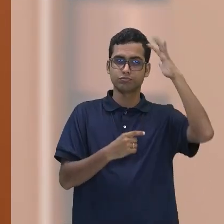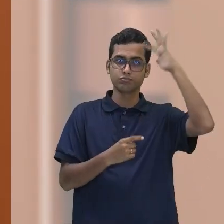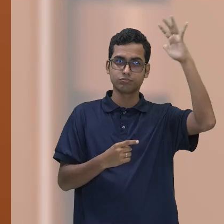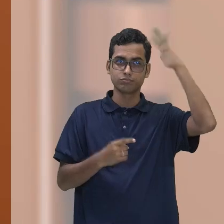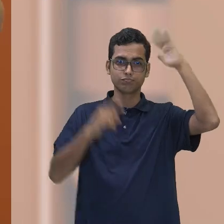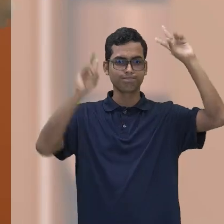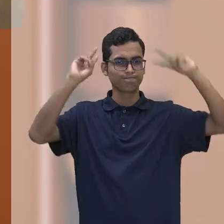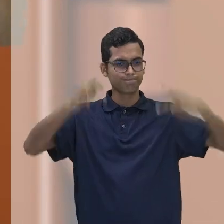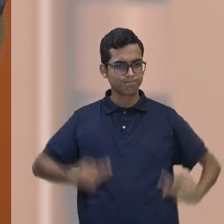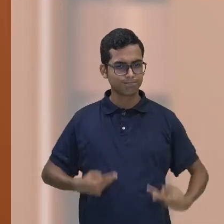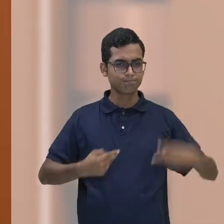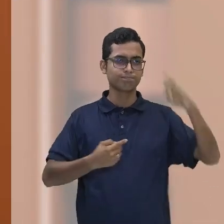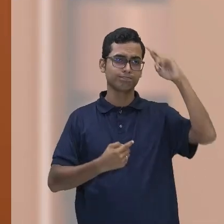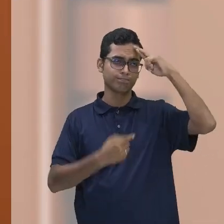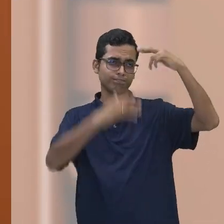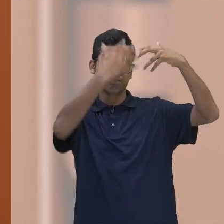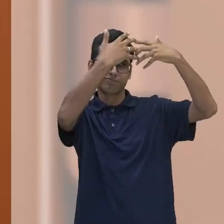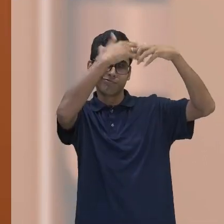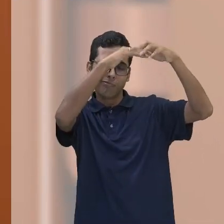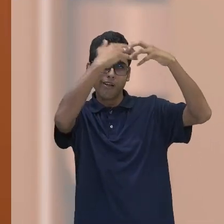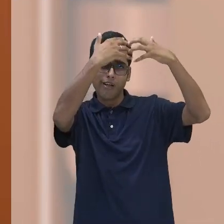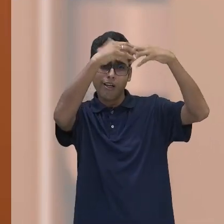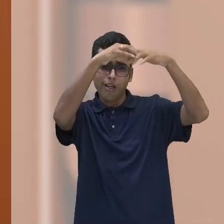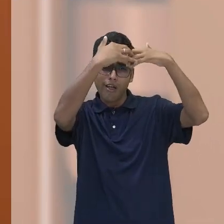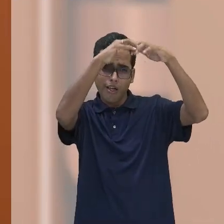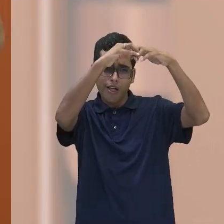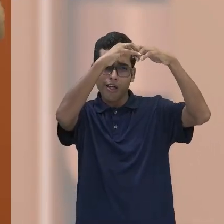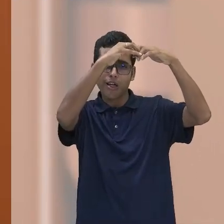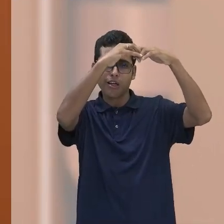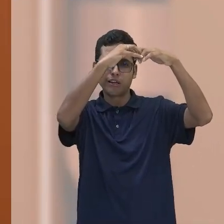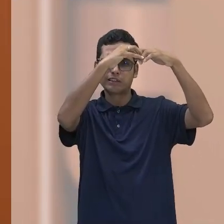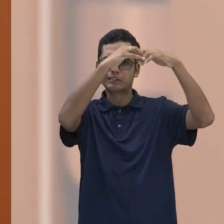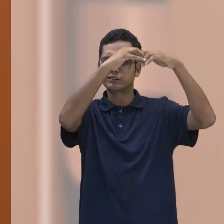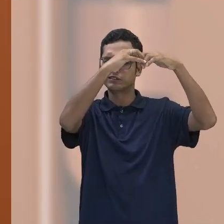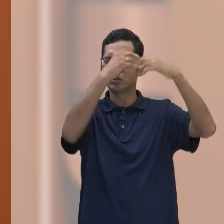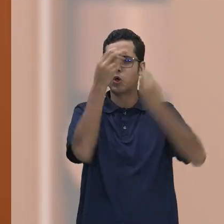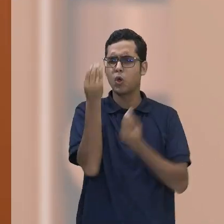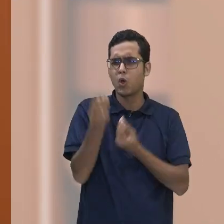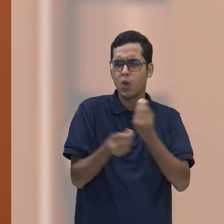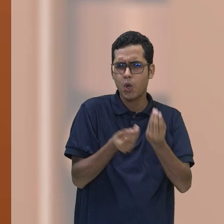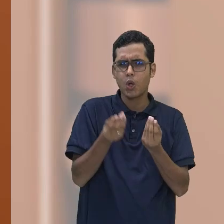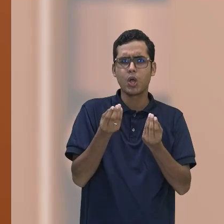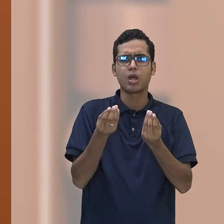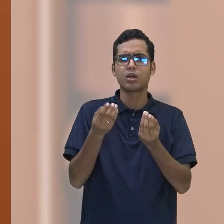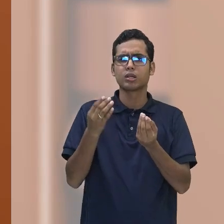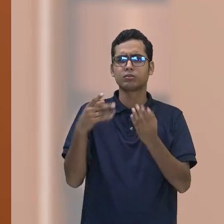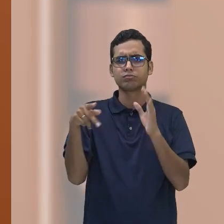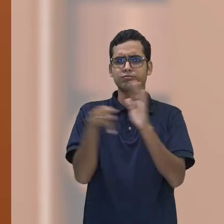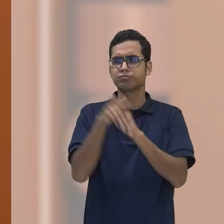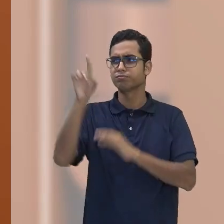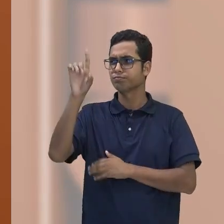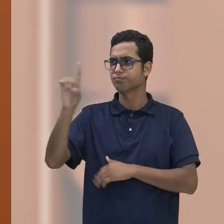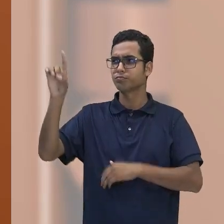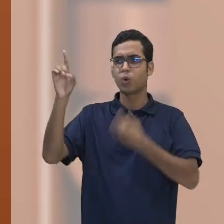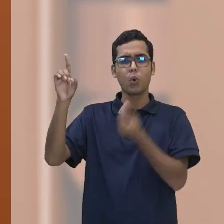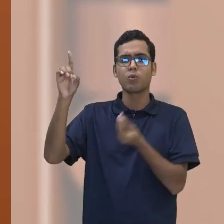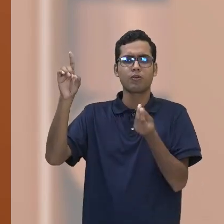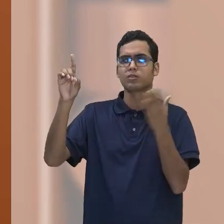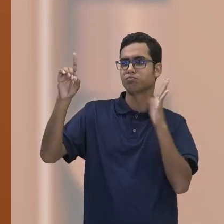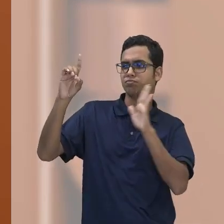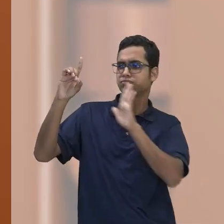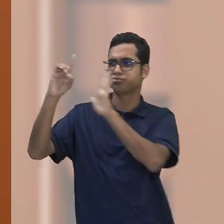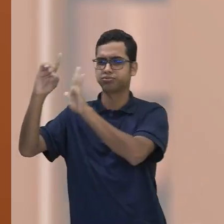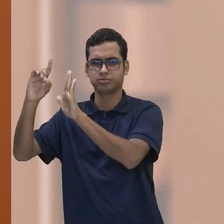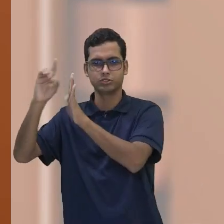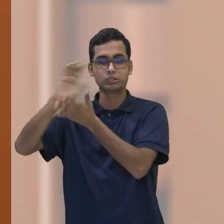pensamento racional, né? Aquele pensamento radical, aquele pensamento... Foi tudo isso daí. Foi